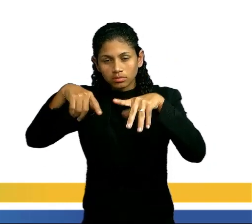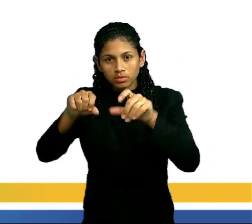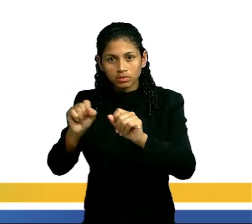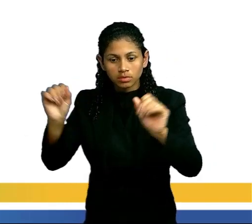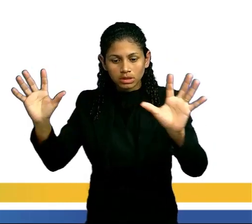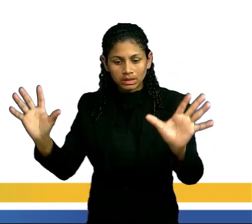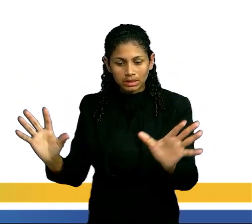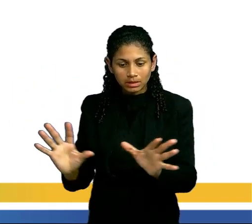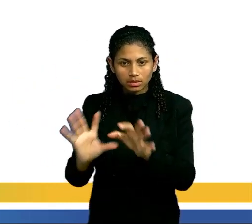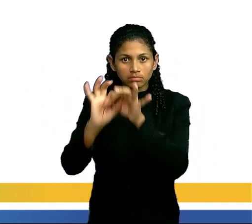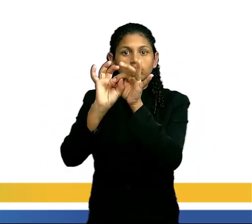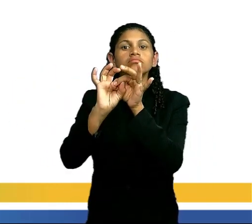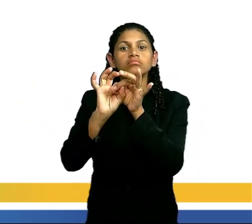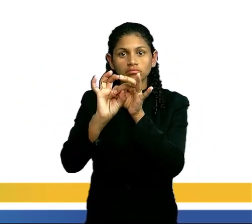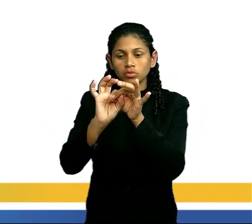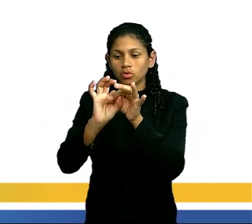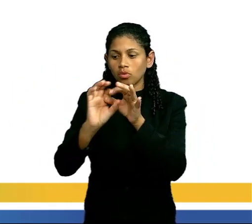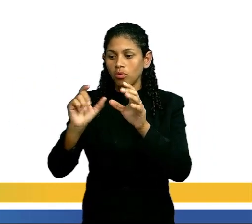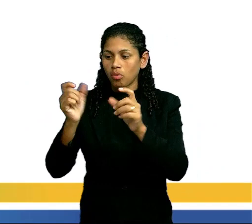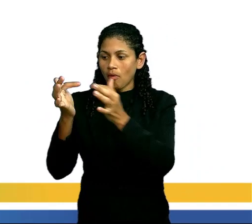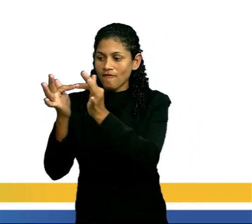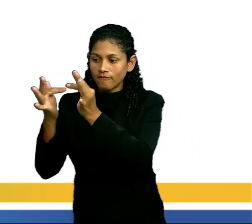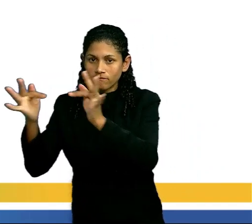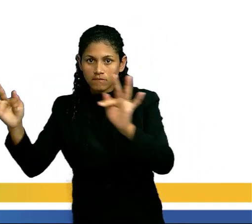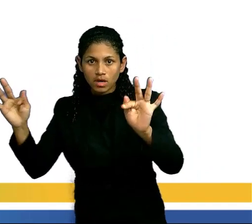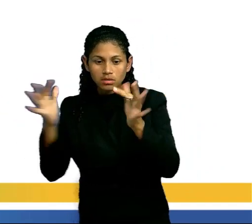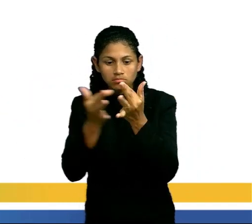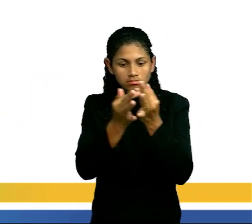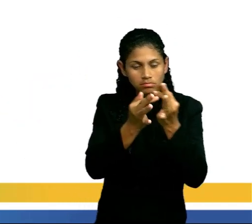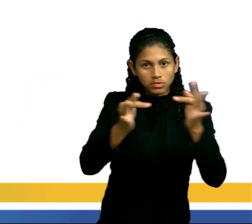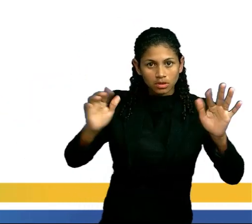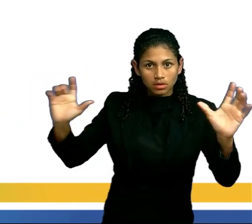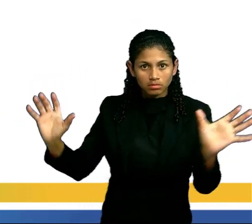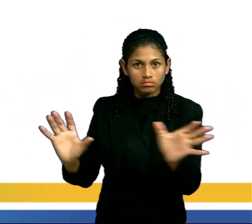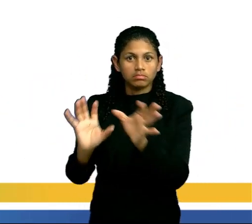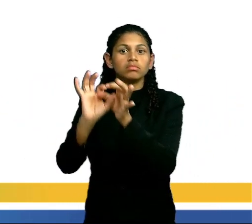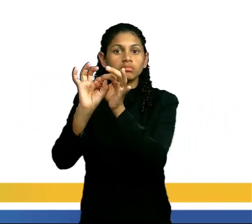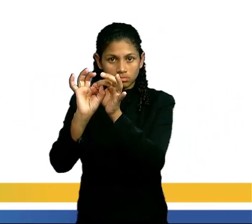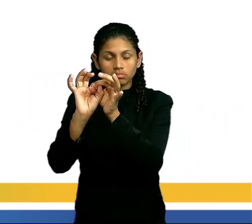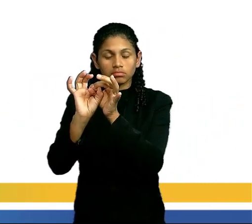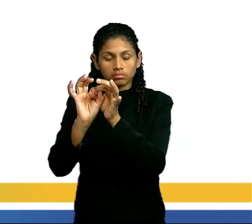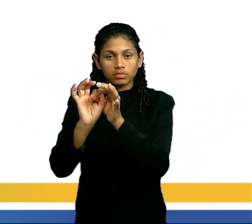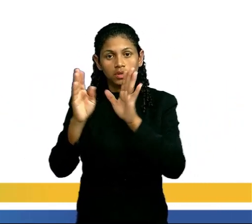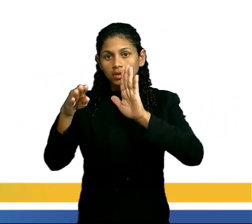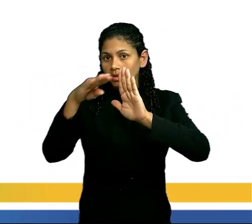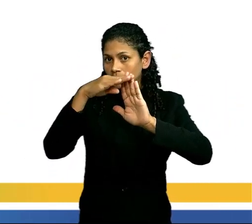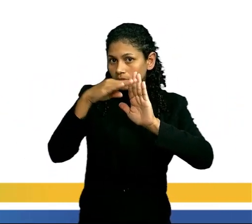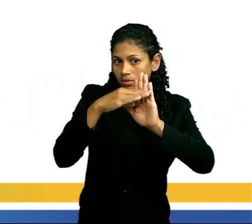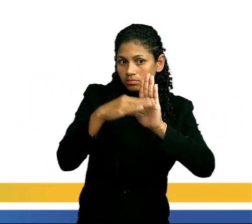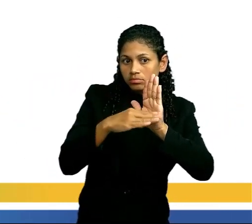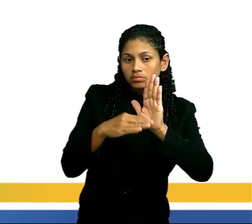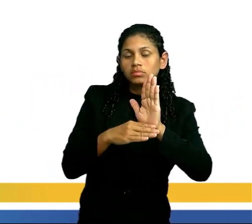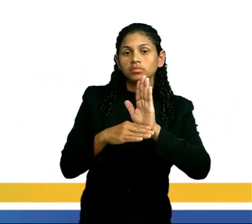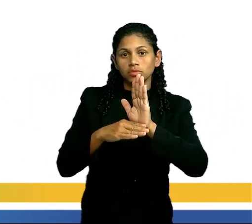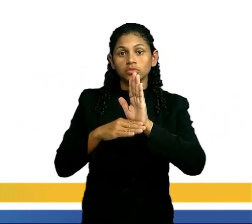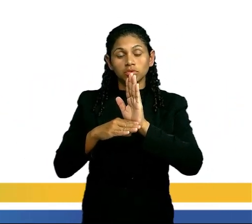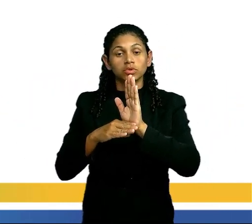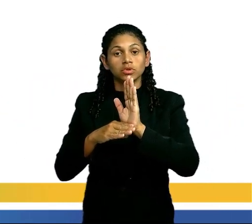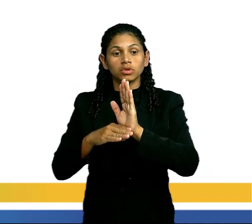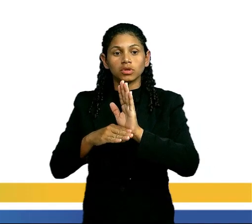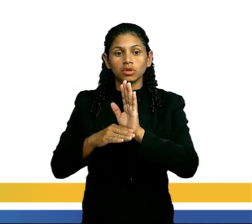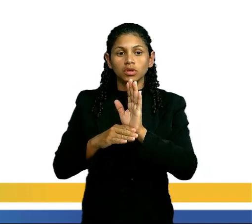ligam orações ou termos delas, classificando-se em conjunções coordenativas